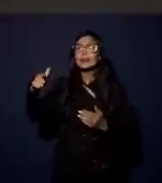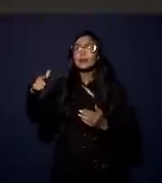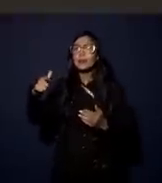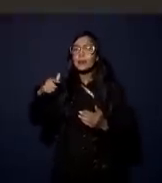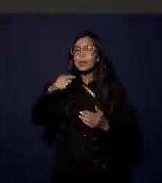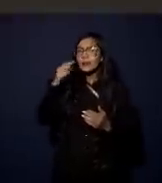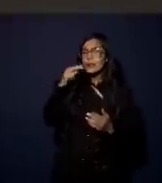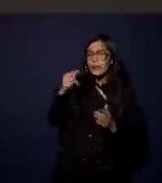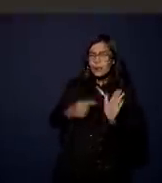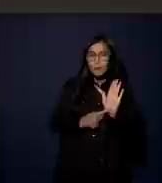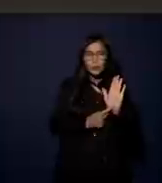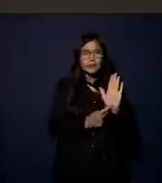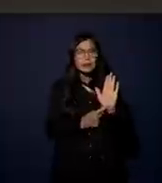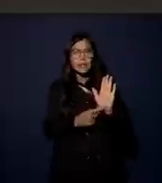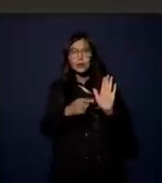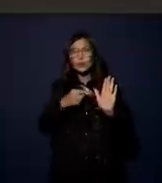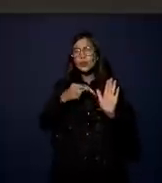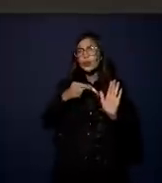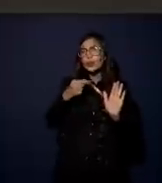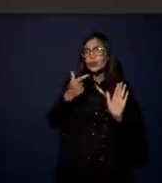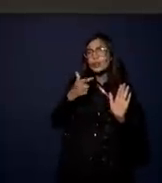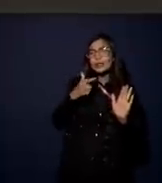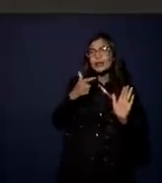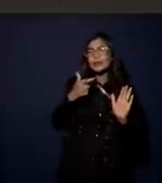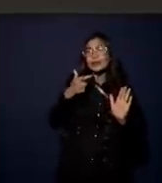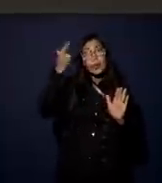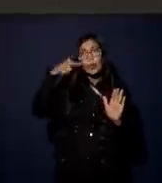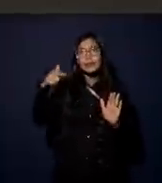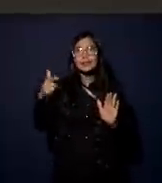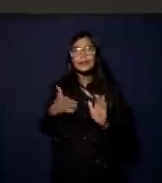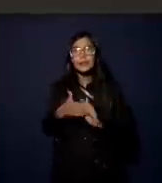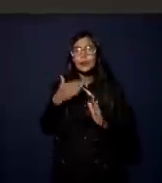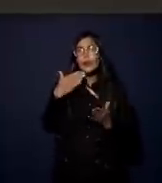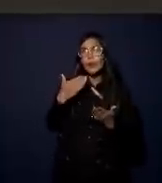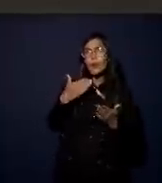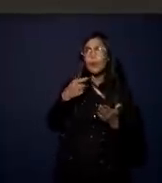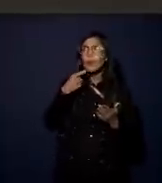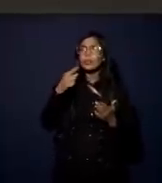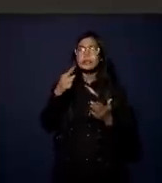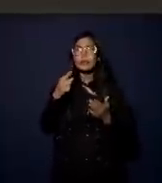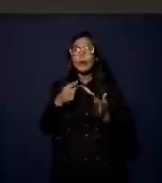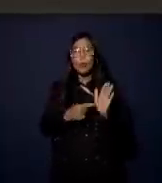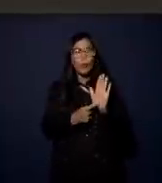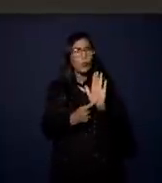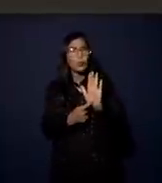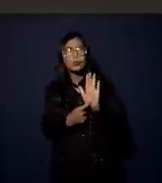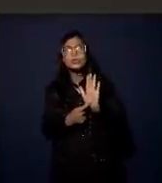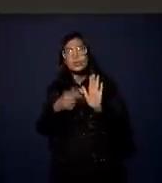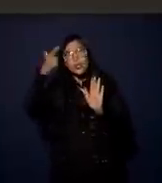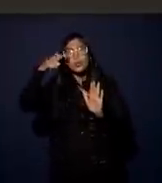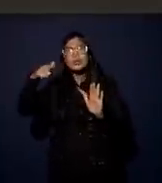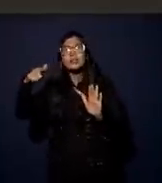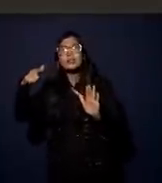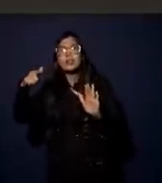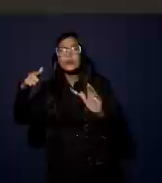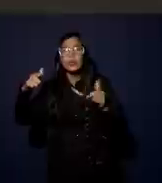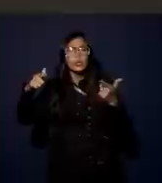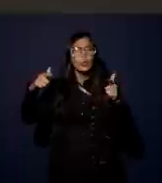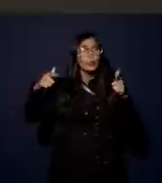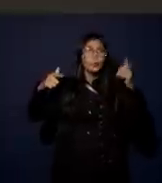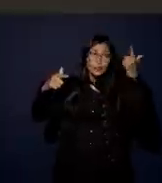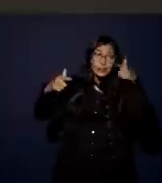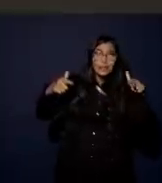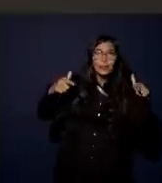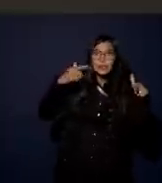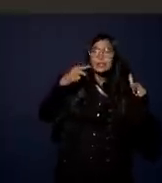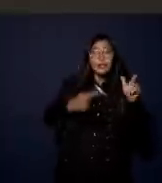mostrando um pouco mais do que deveria ou já Alguns que estão totalmente pelados mesmo é que a maré